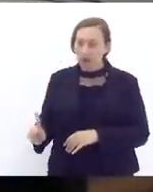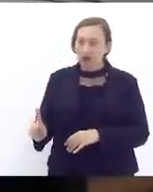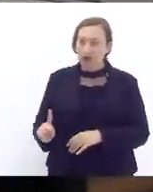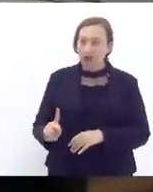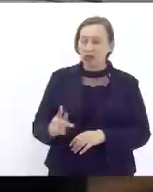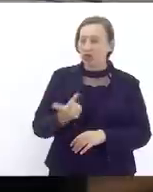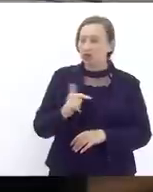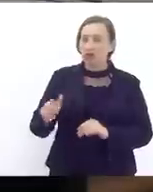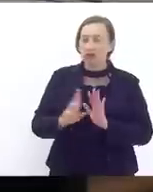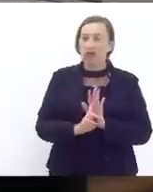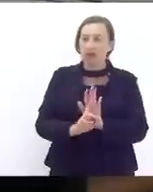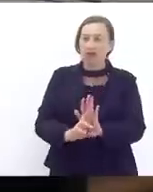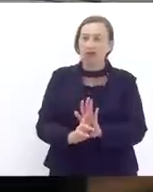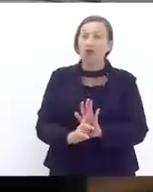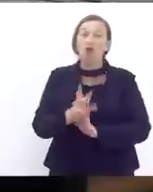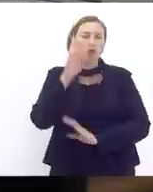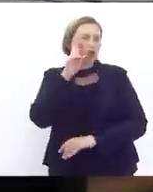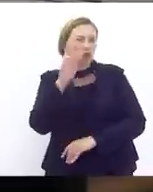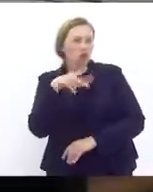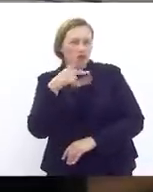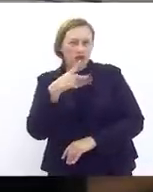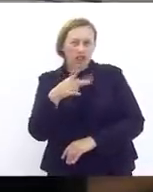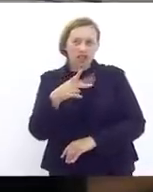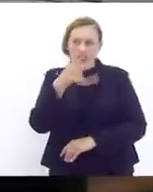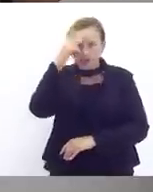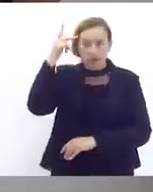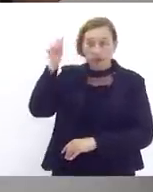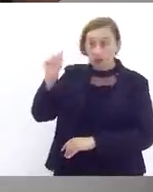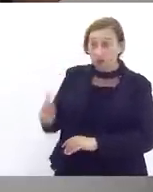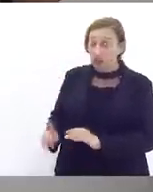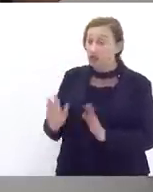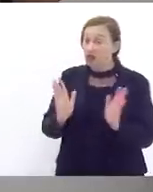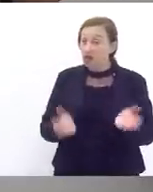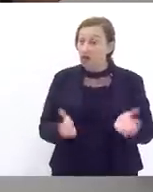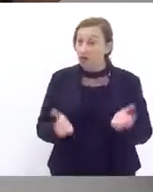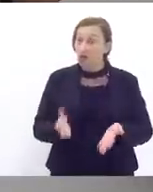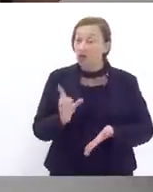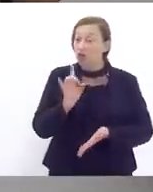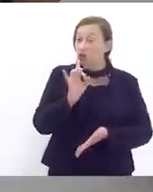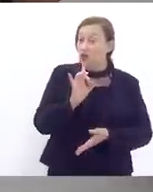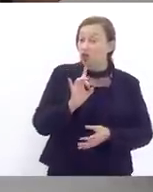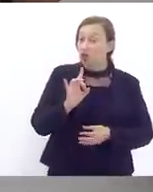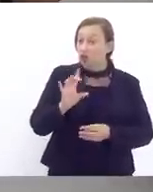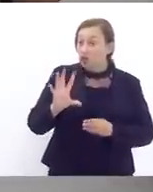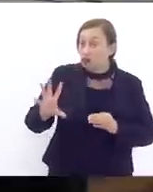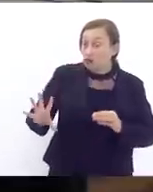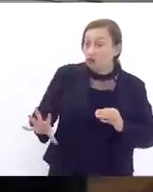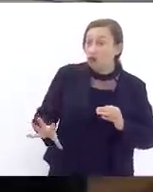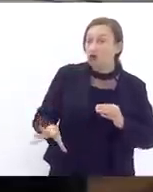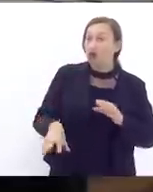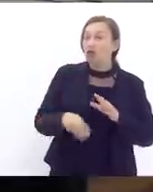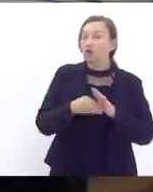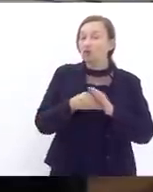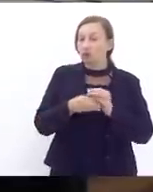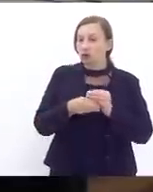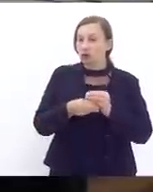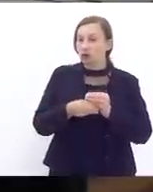representatividade você tá dizendo que as pensionistas agora são sócias do sindicatos aleluia